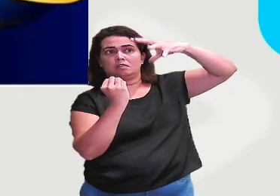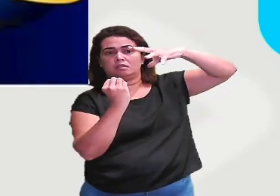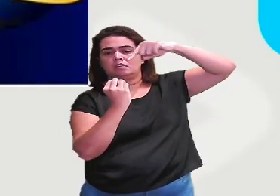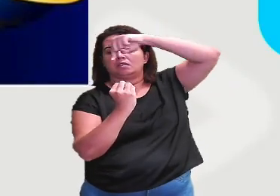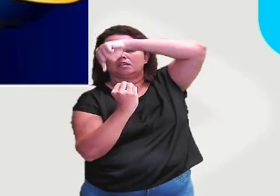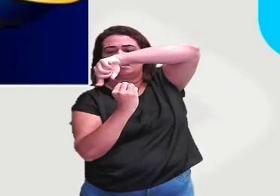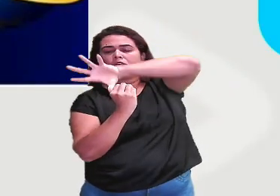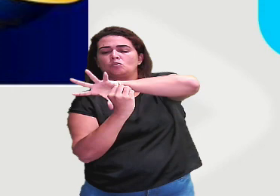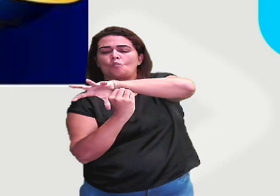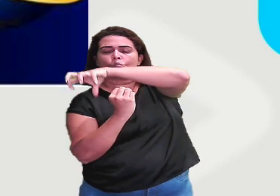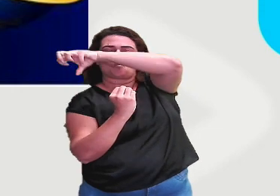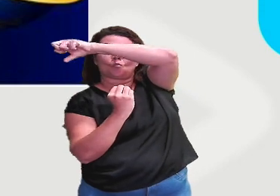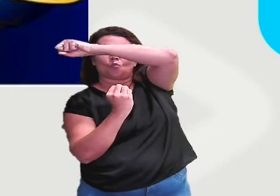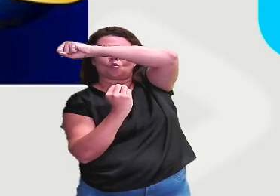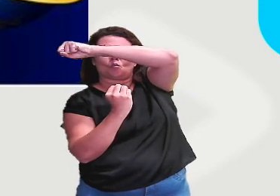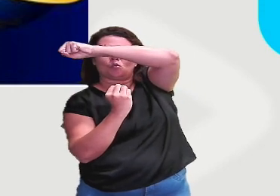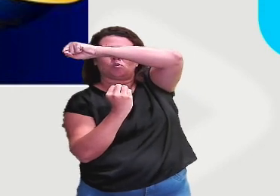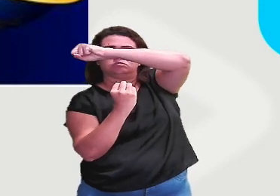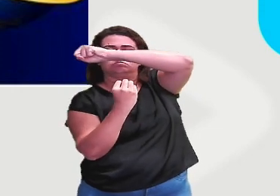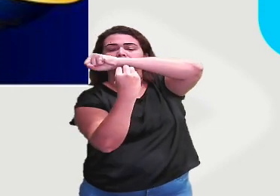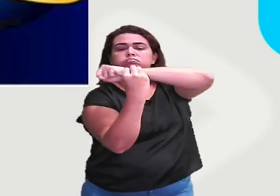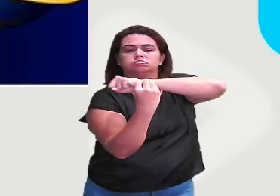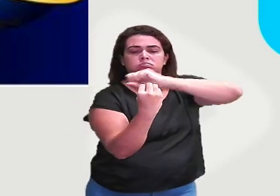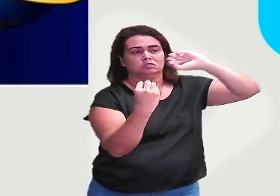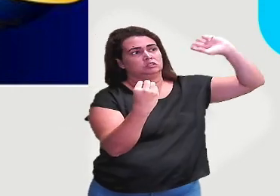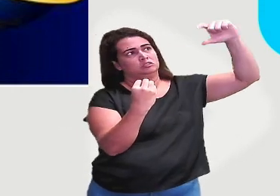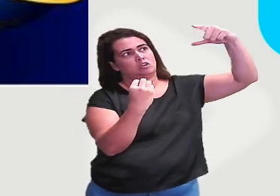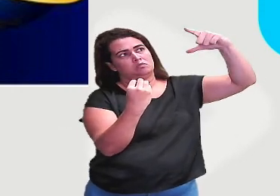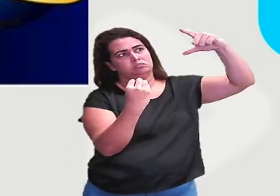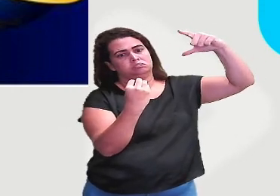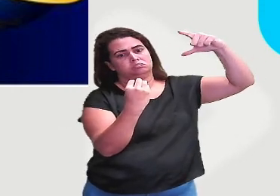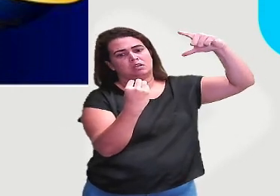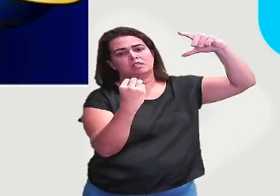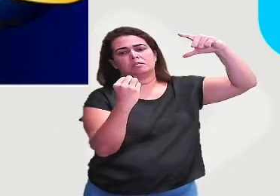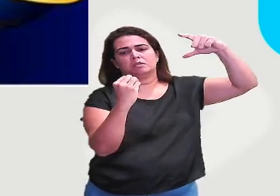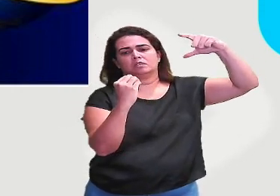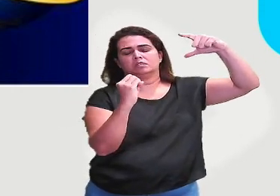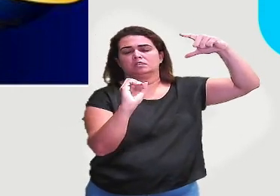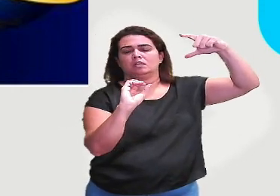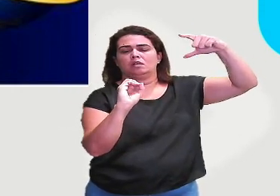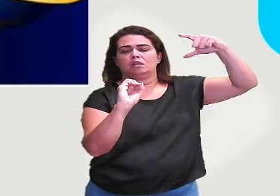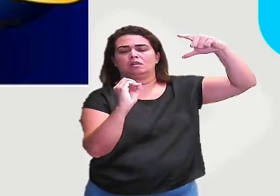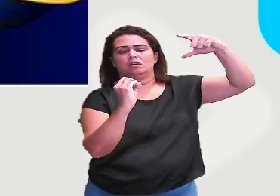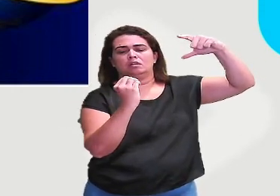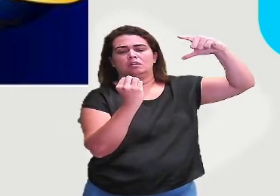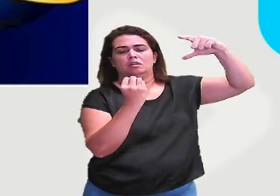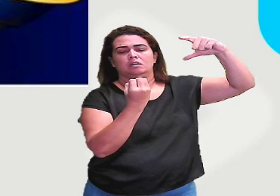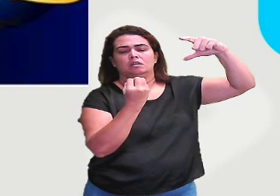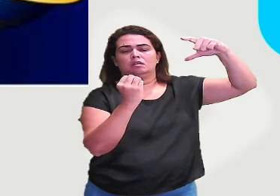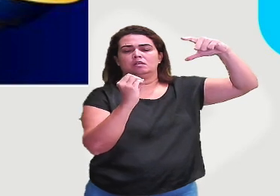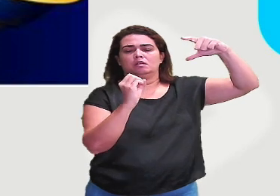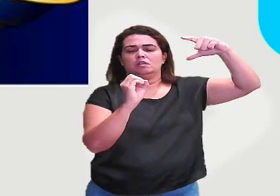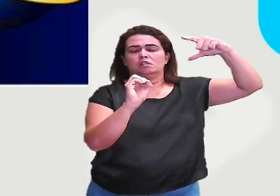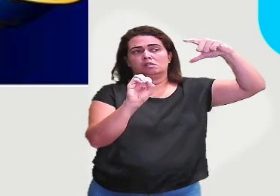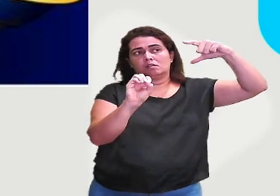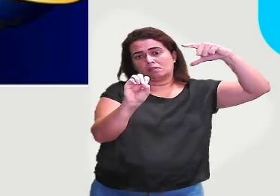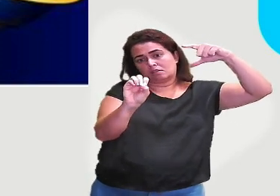origem aos dias e às noites. Então nós observamos aqui os raios solares, né? Então, durante esse movimento da